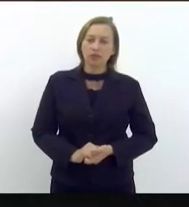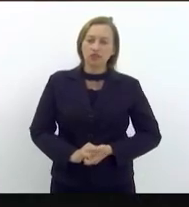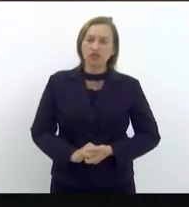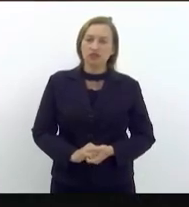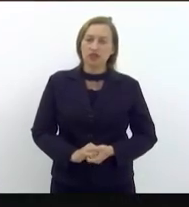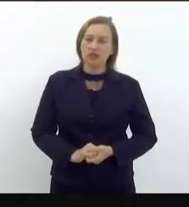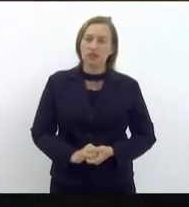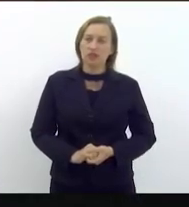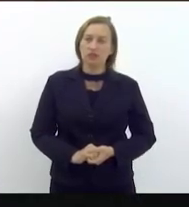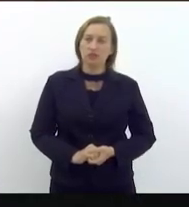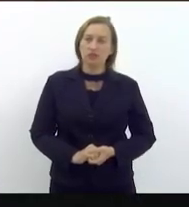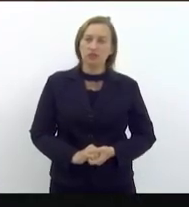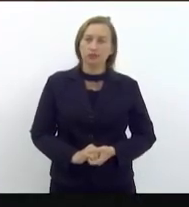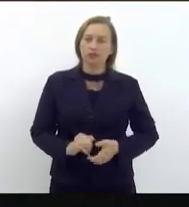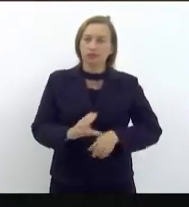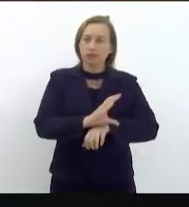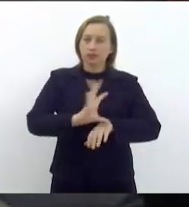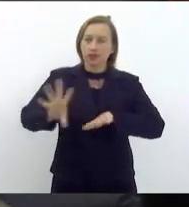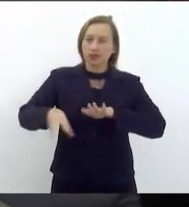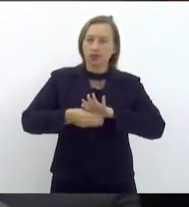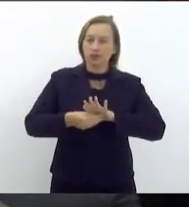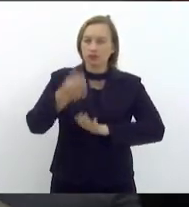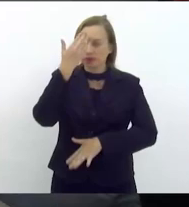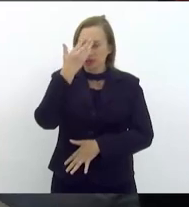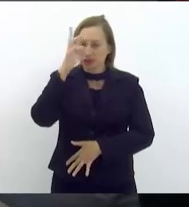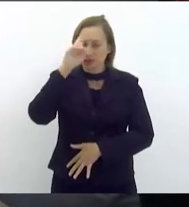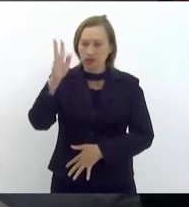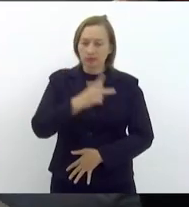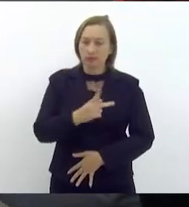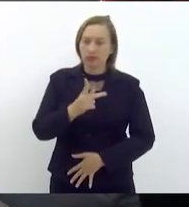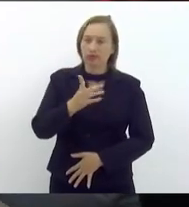pela constitucionalidade com emendas Muito obrigado